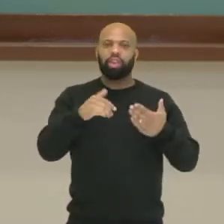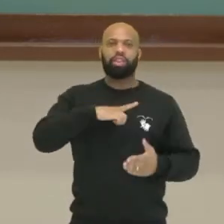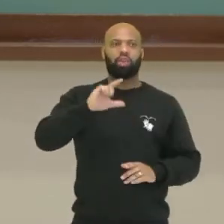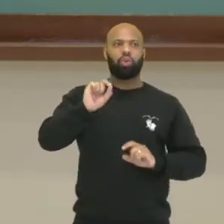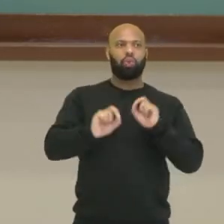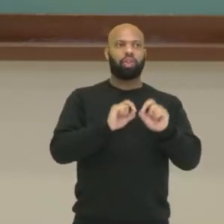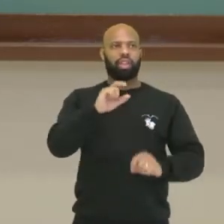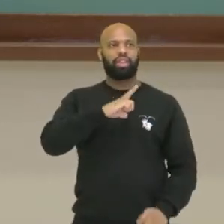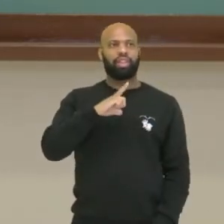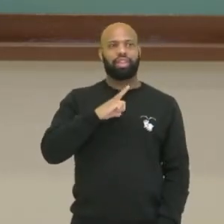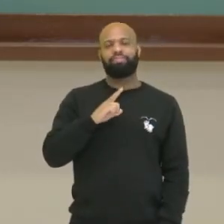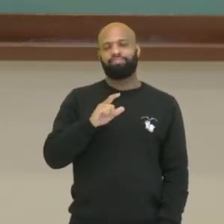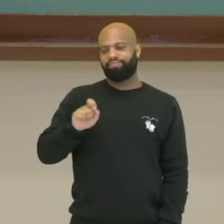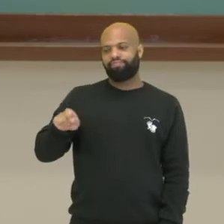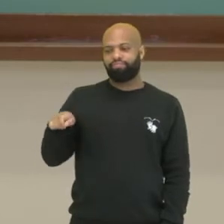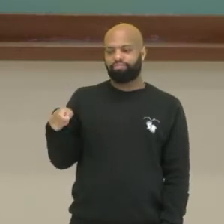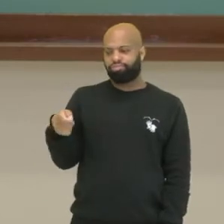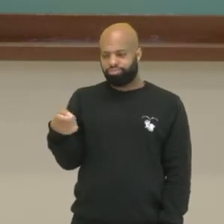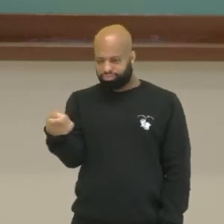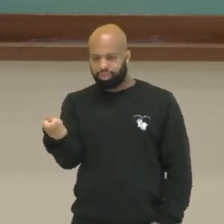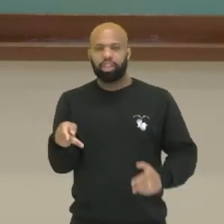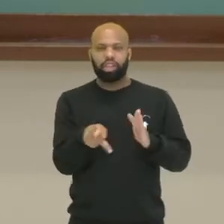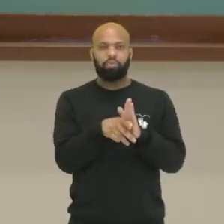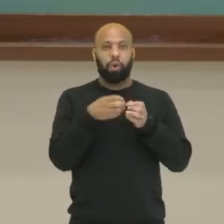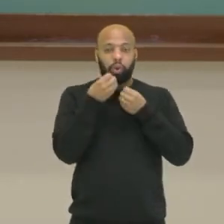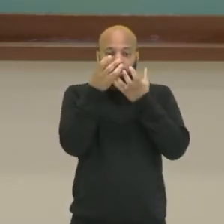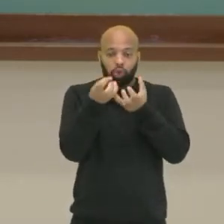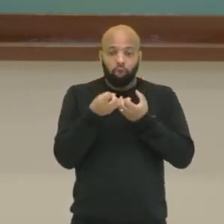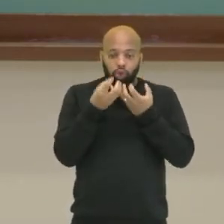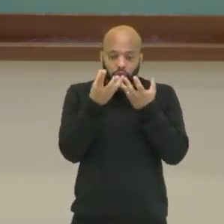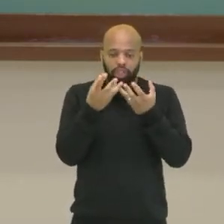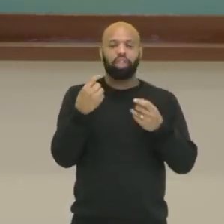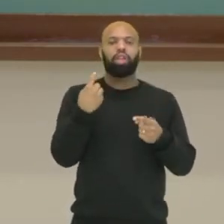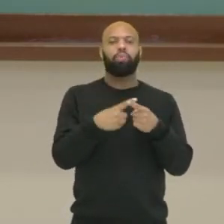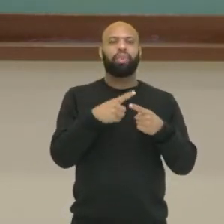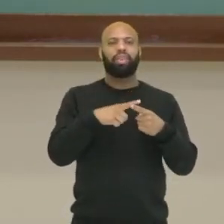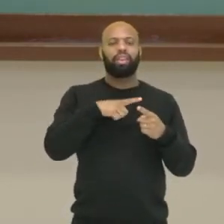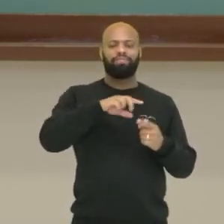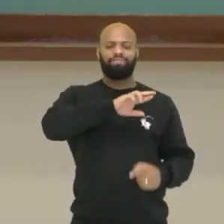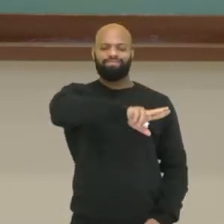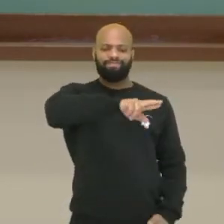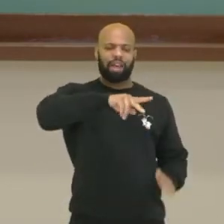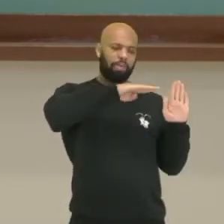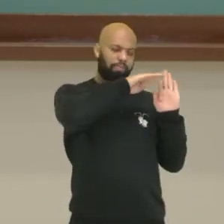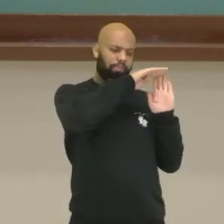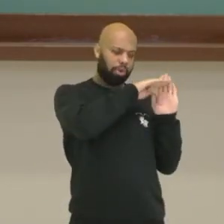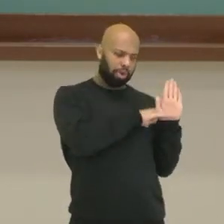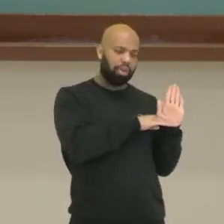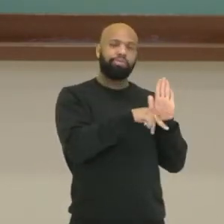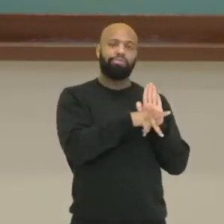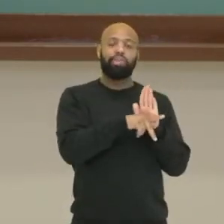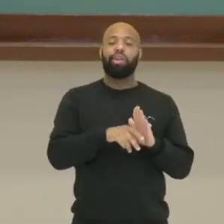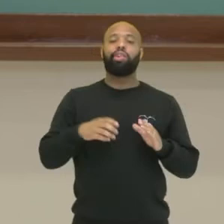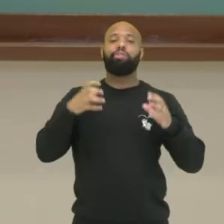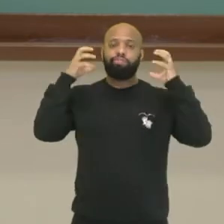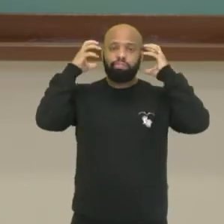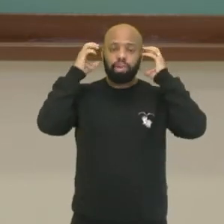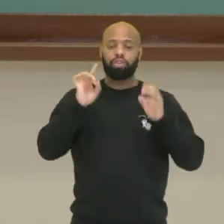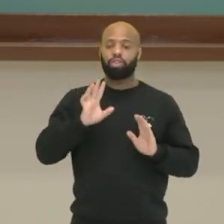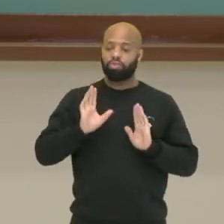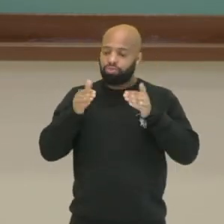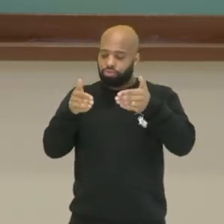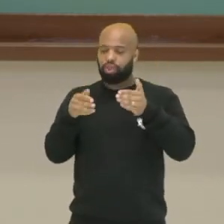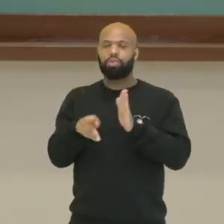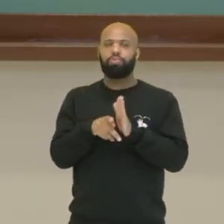sintoniza lá num rádio que é propriamente de notícias, porque nós temos programas de rádio, rádios que são voltados só para notícia